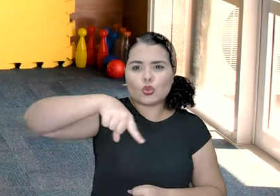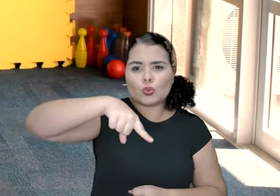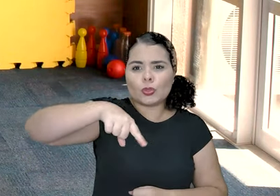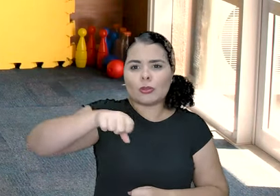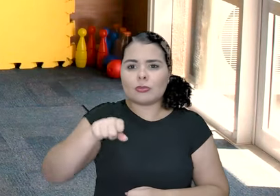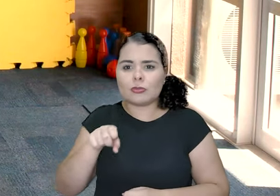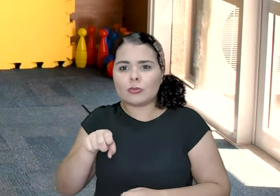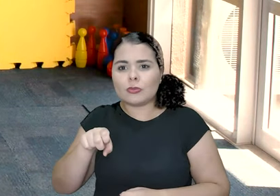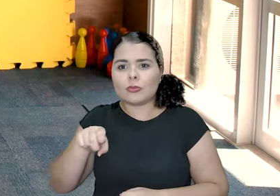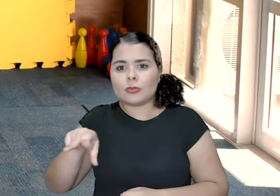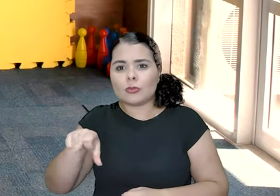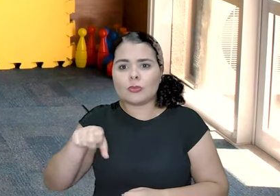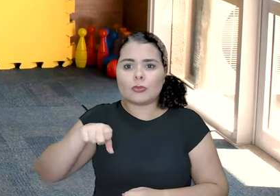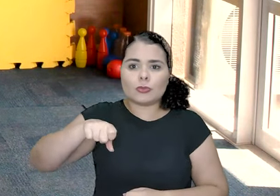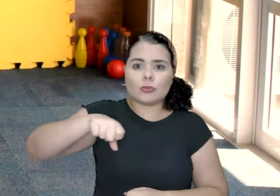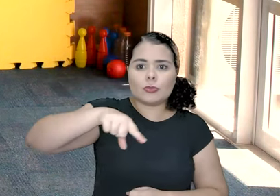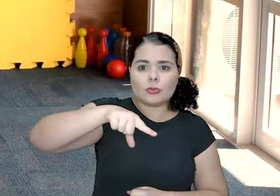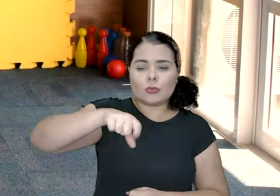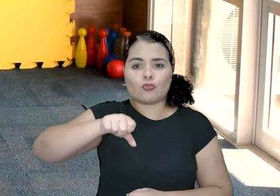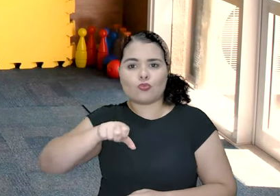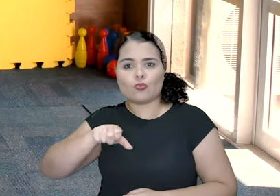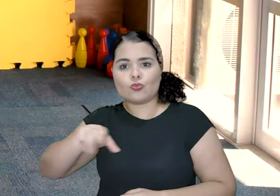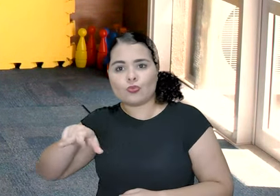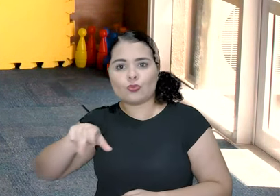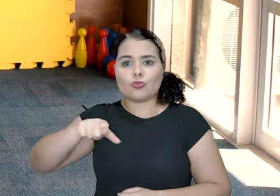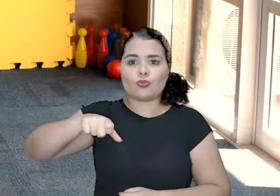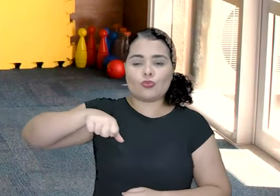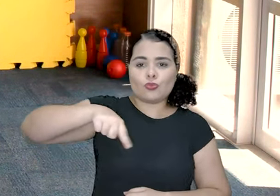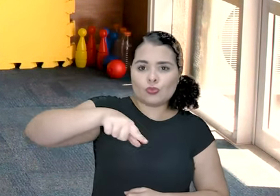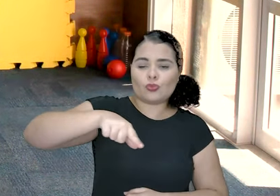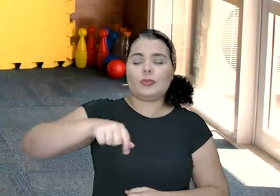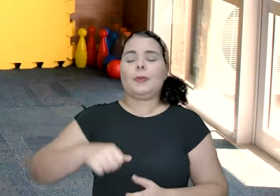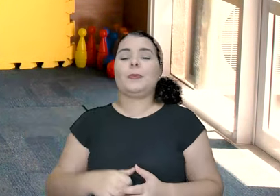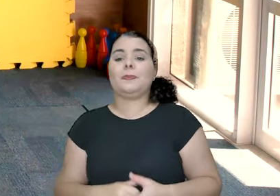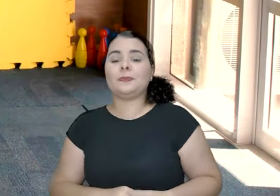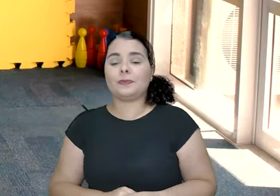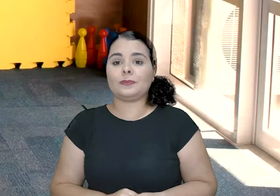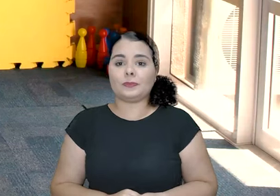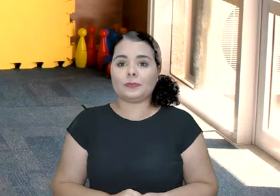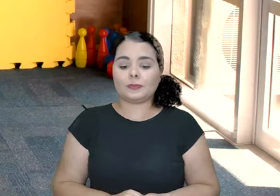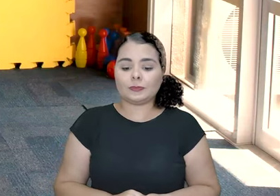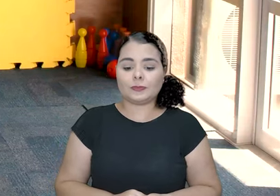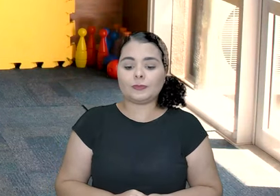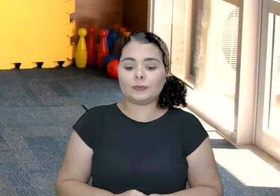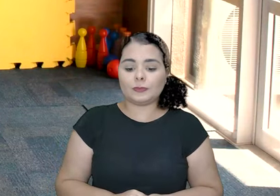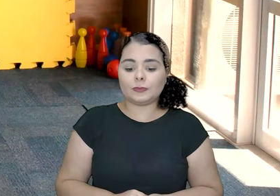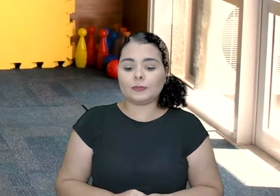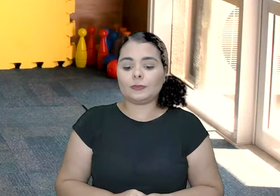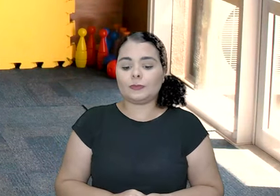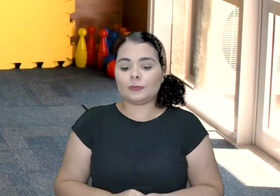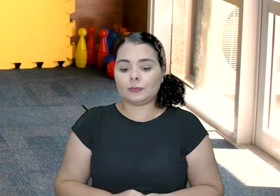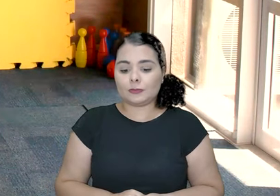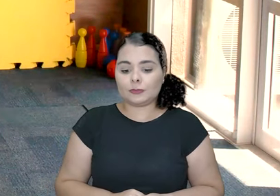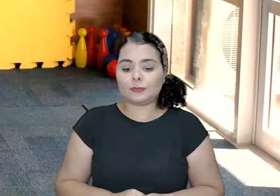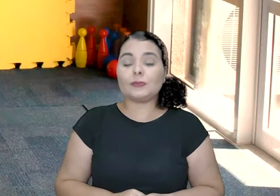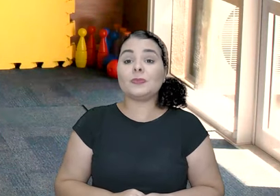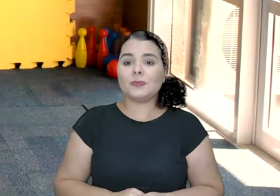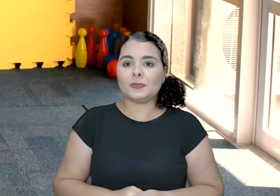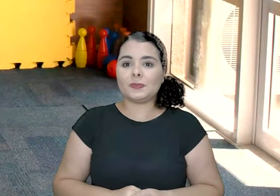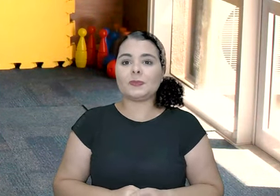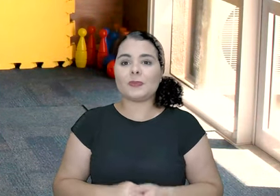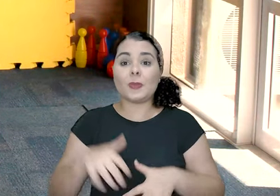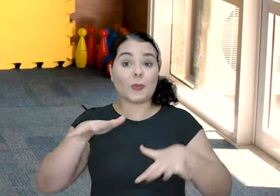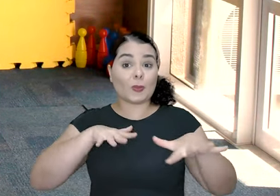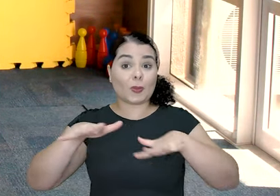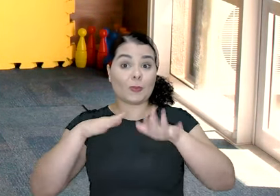lado do pé. Igual aquele chute do futebol. Afasta e cruza. Afasta